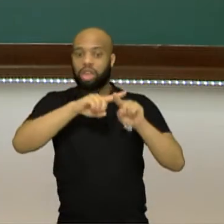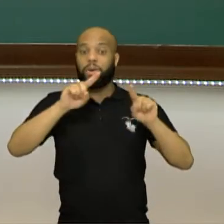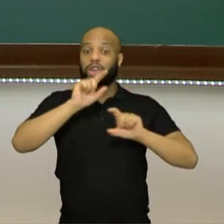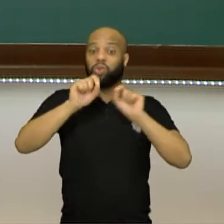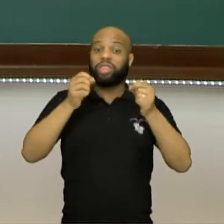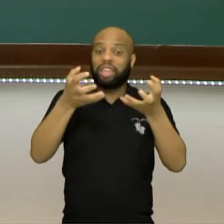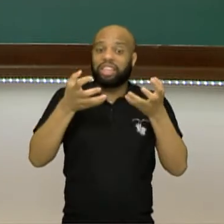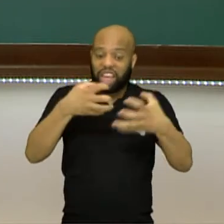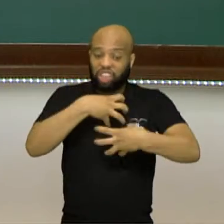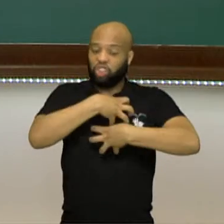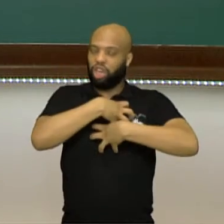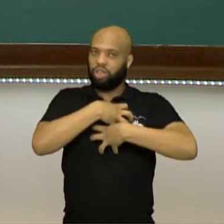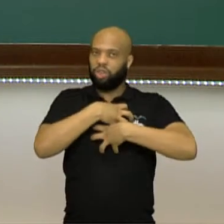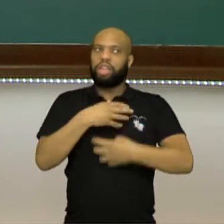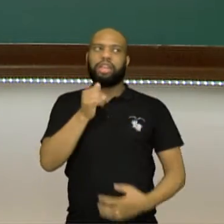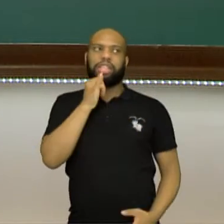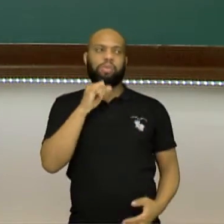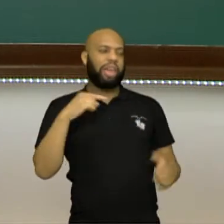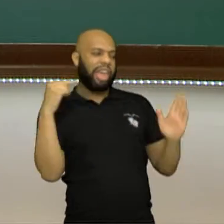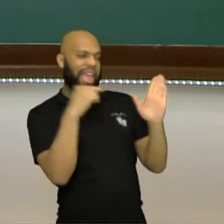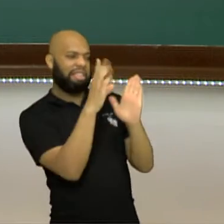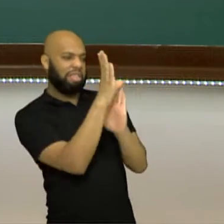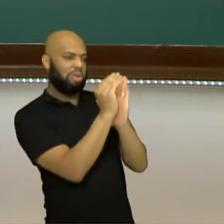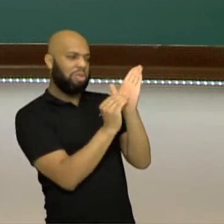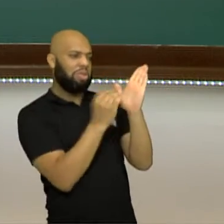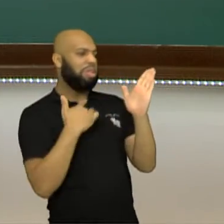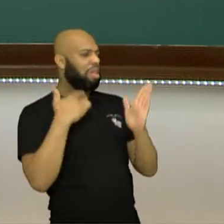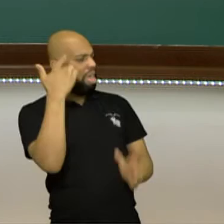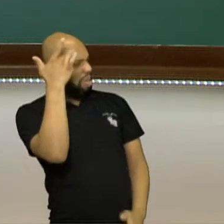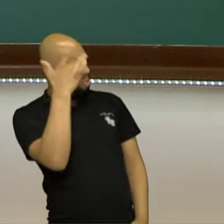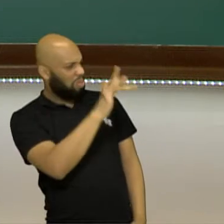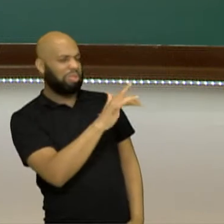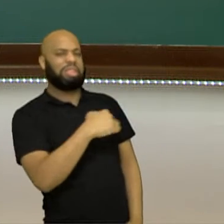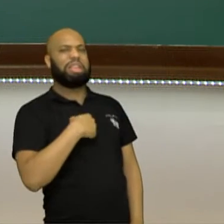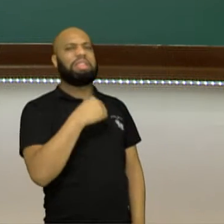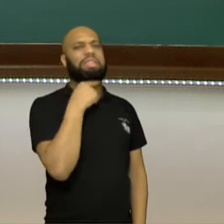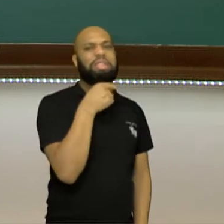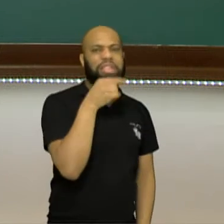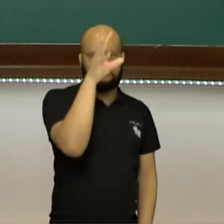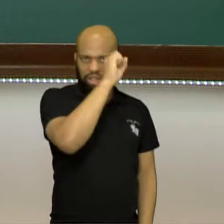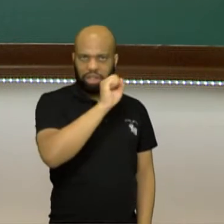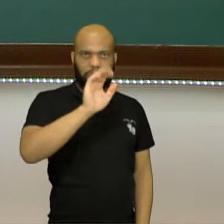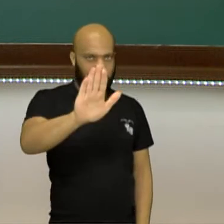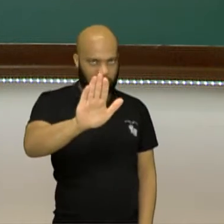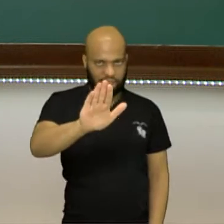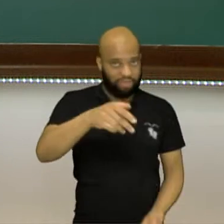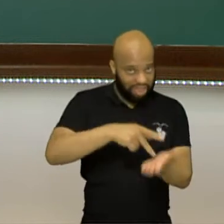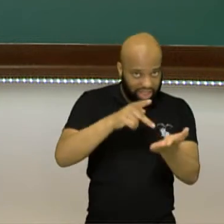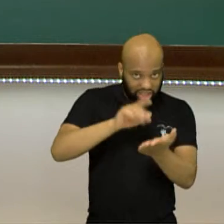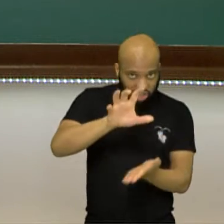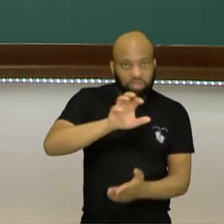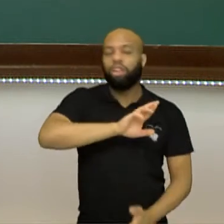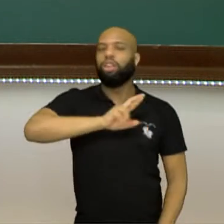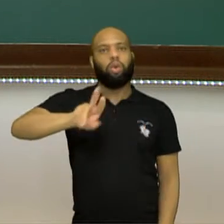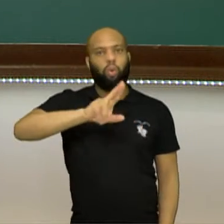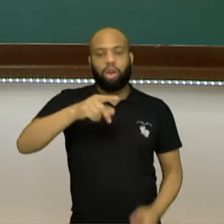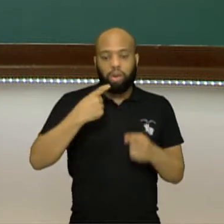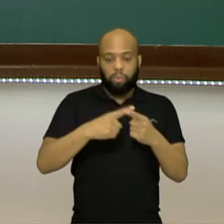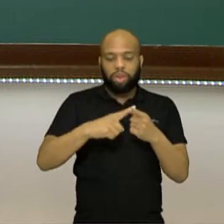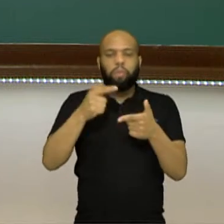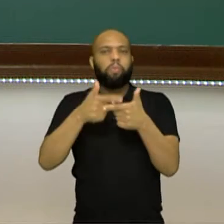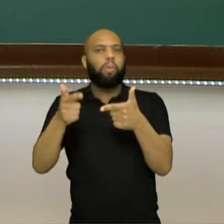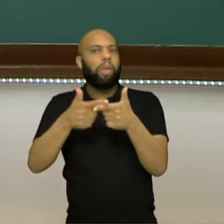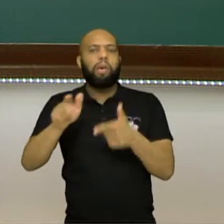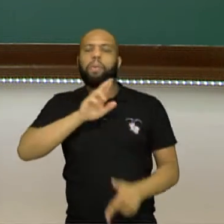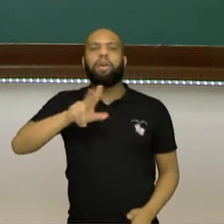frase, este conteúdo eu não consigo aprender mesmo, não tem jeito. Nem sempre isso é verdade. A forma não é o problema